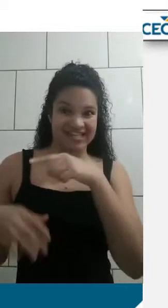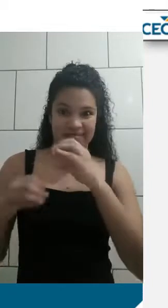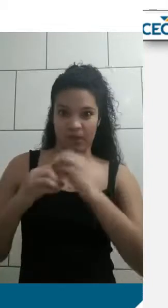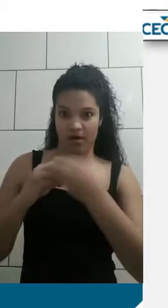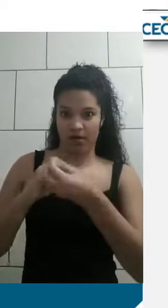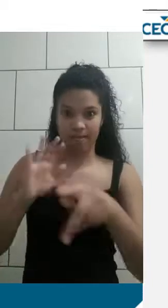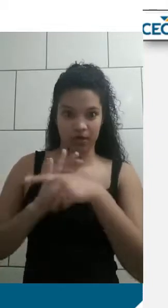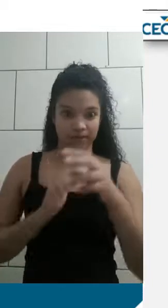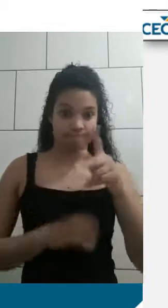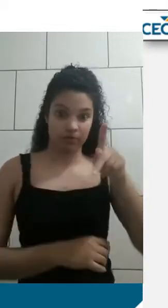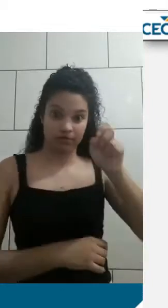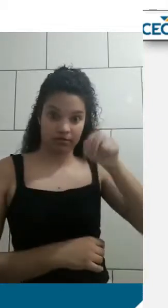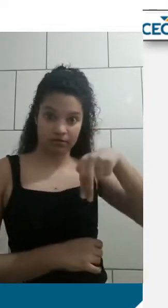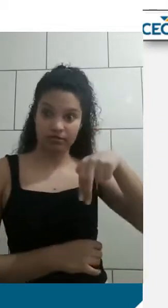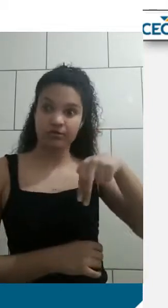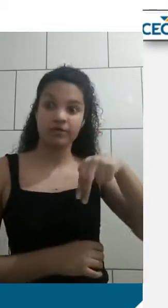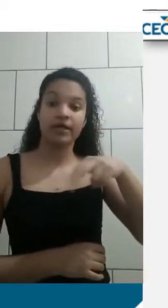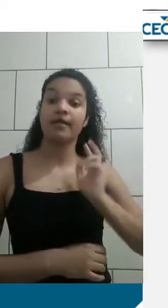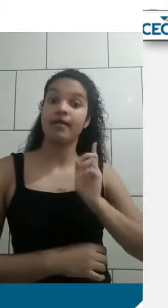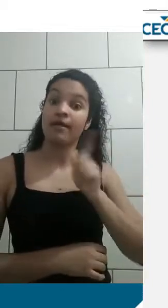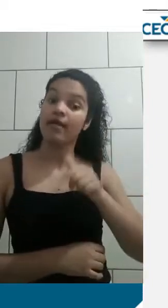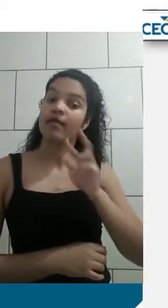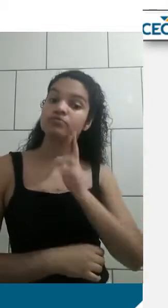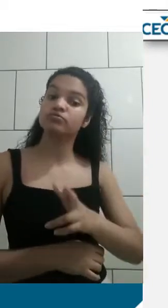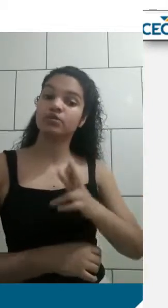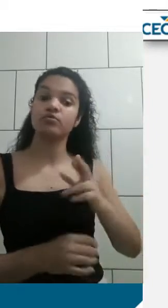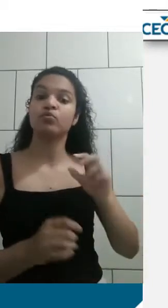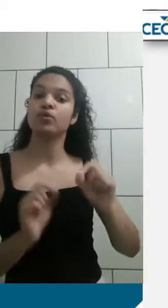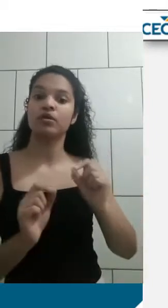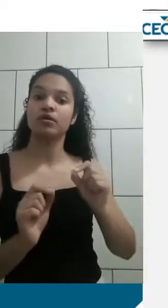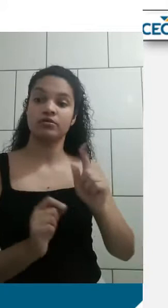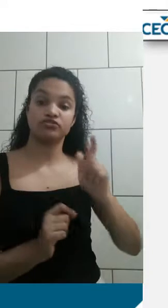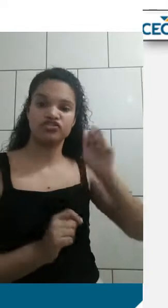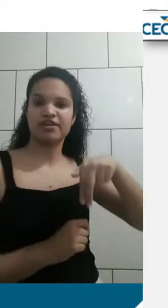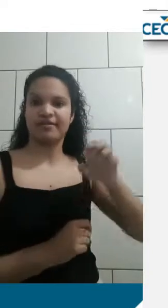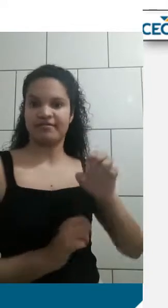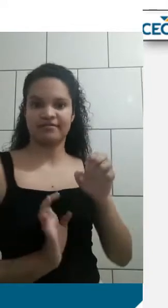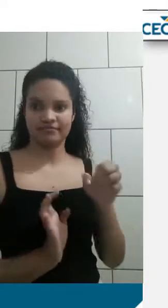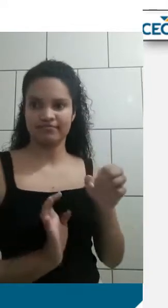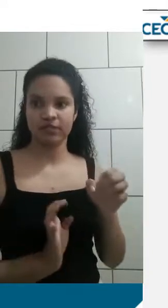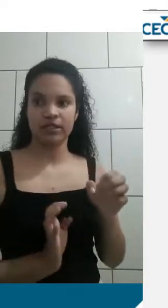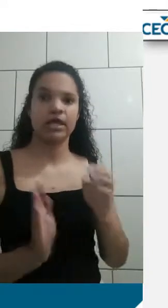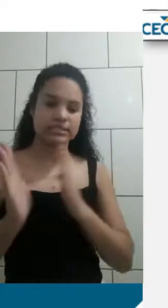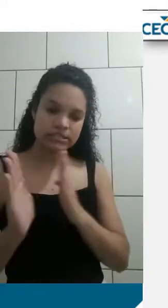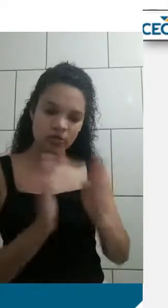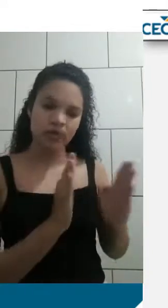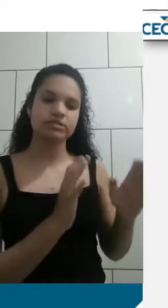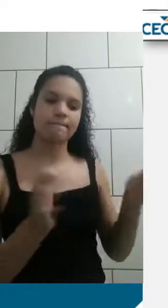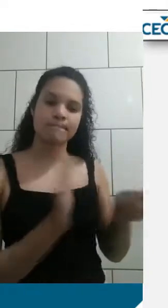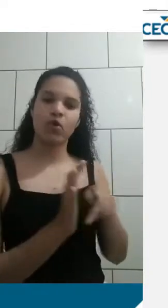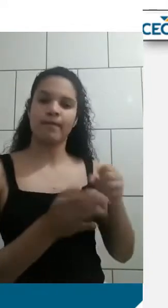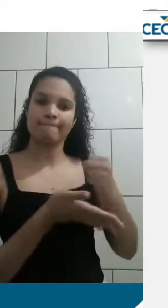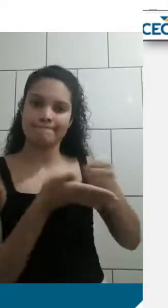formada é, em última análise, resultado da expressão de um gene, de uma sequência de bases nitrogenadas,